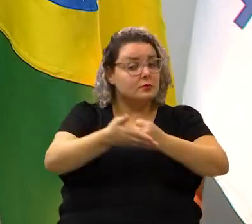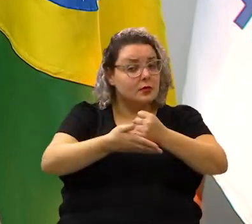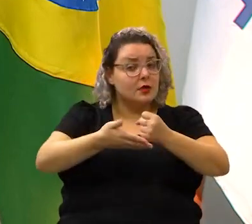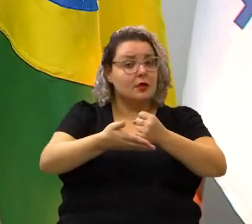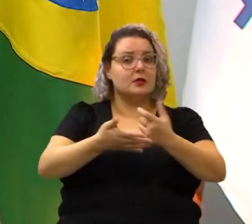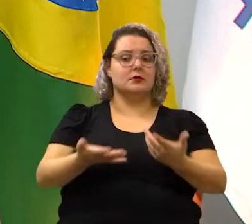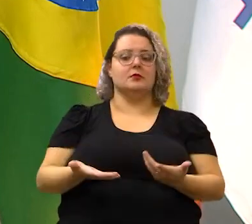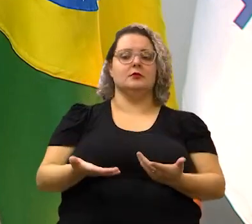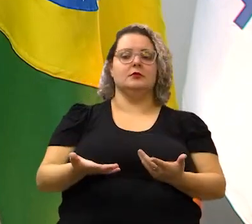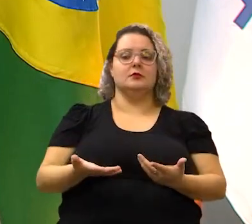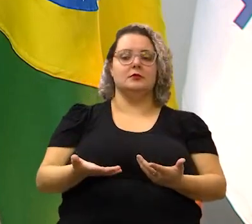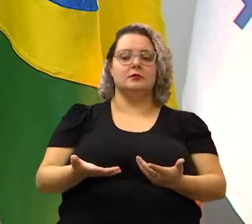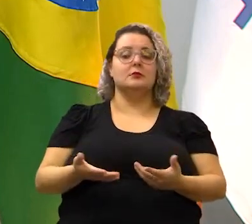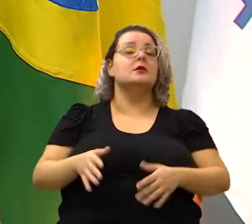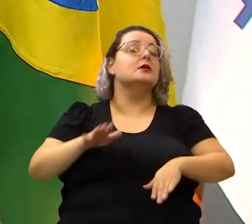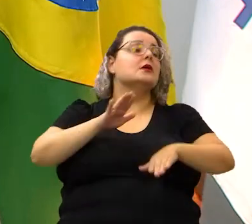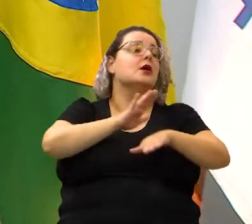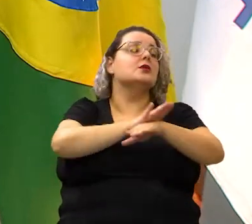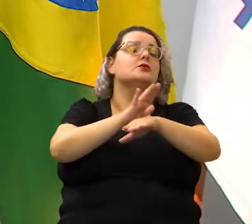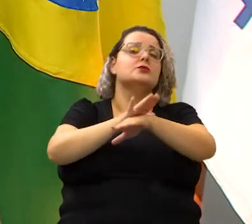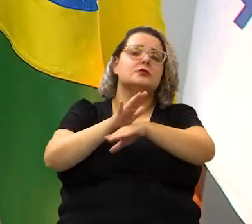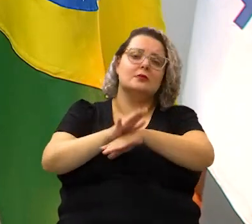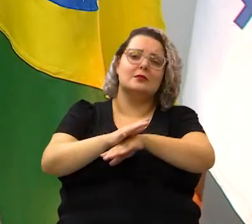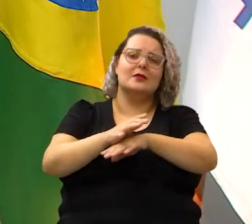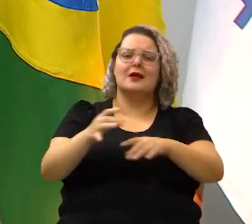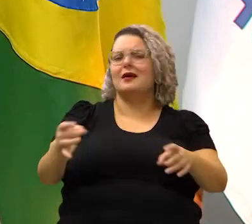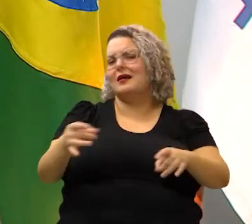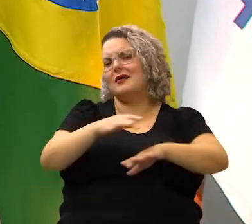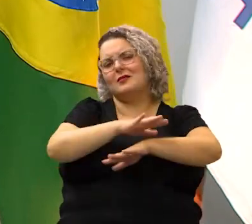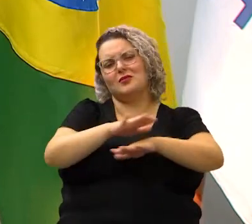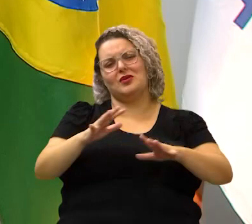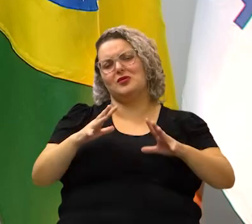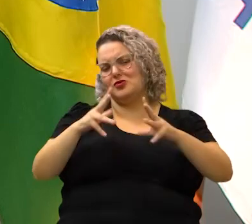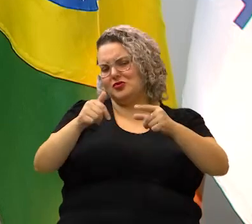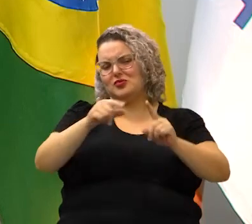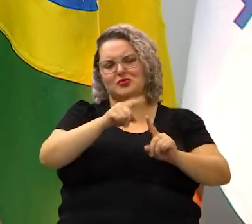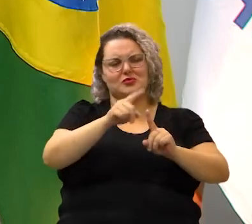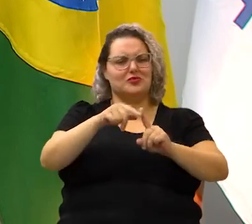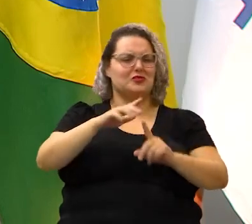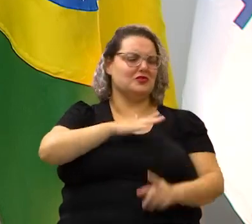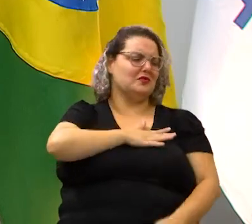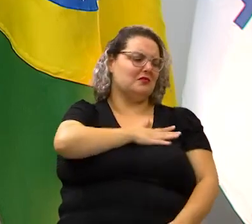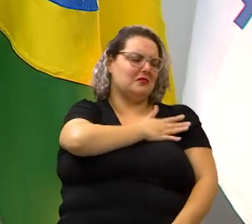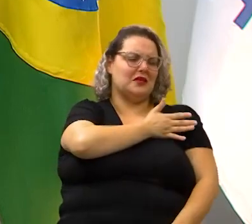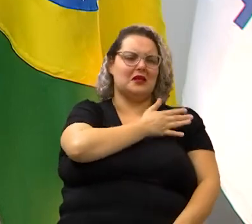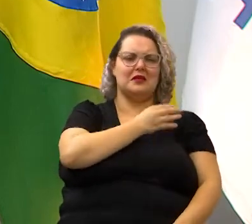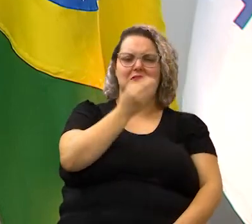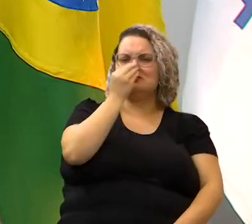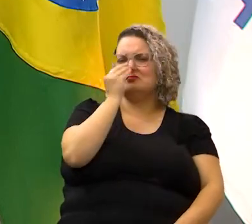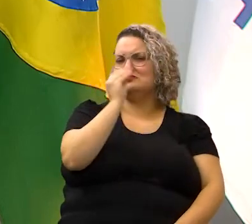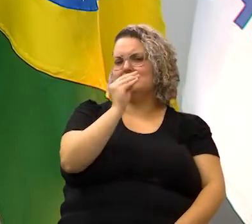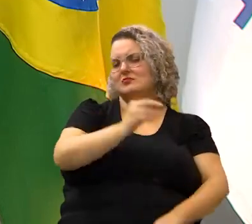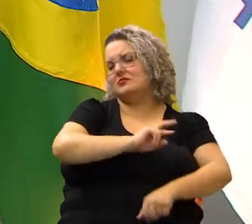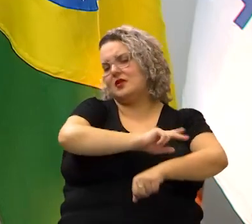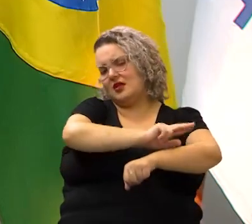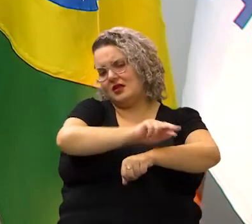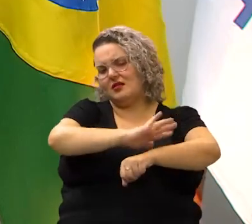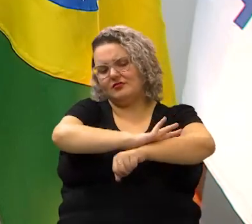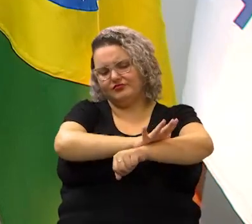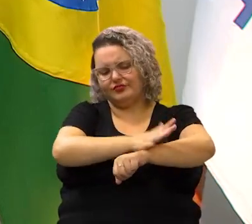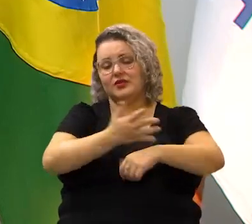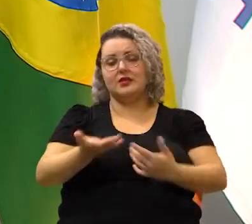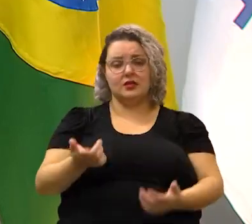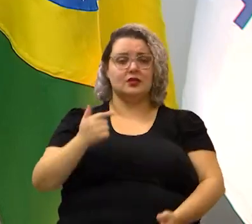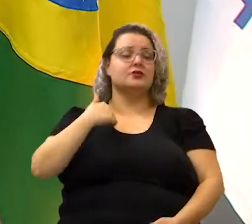nossa história e na base contribui para eliminação de toda forma de preconceito discriminação